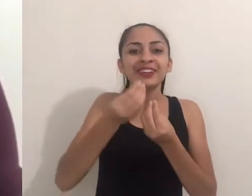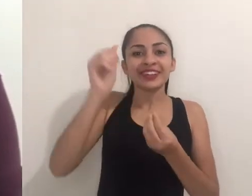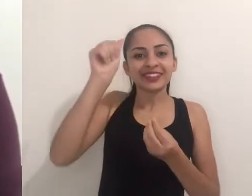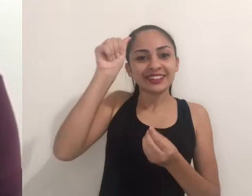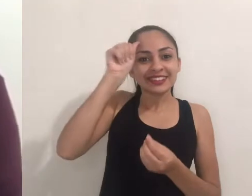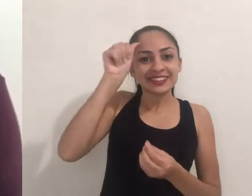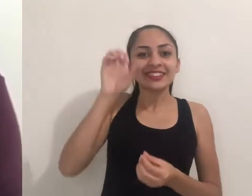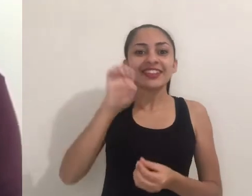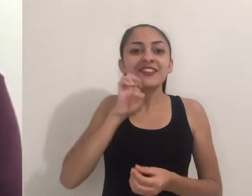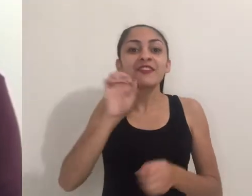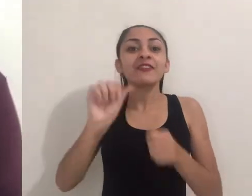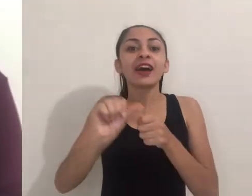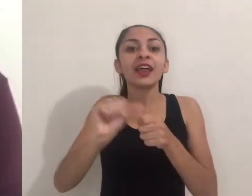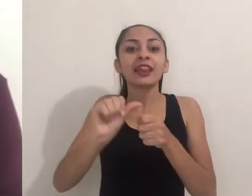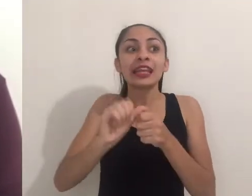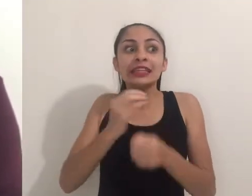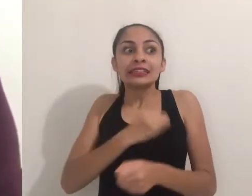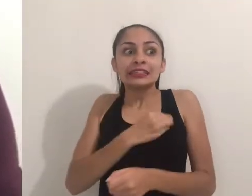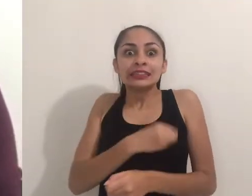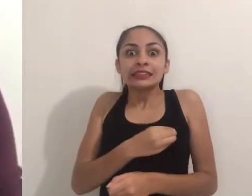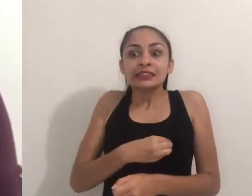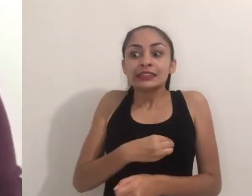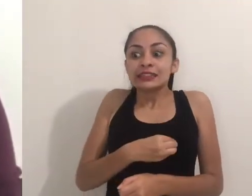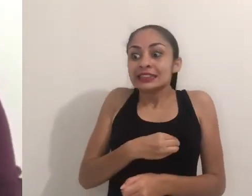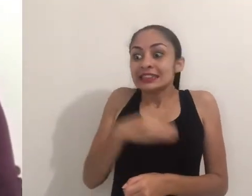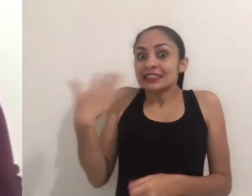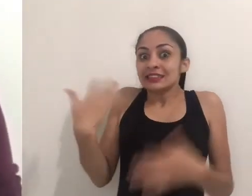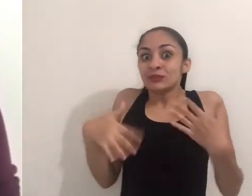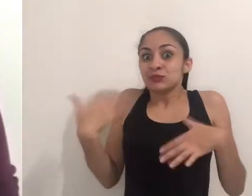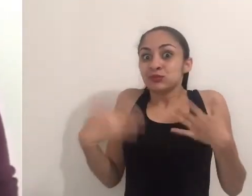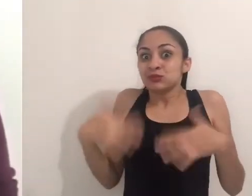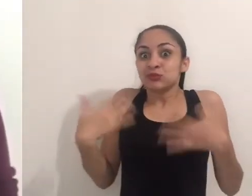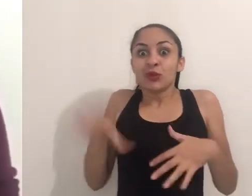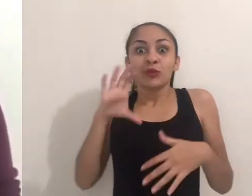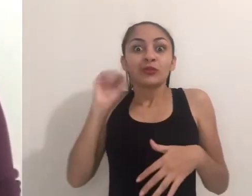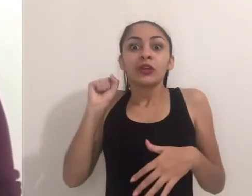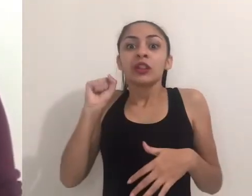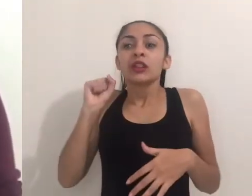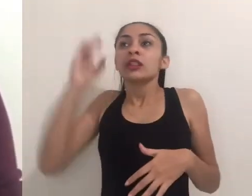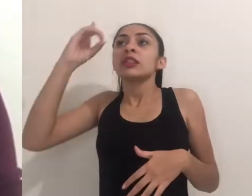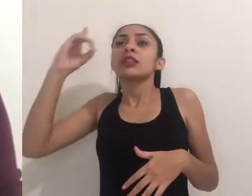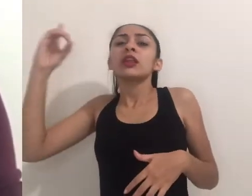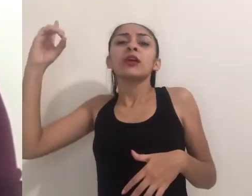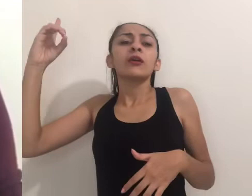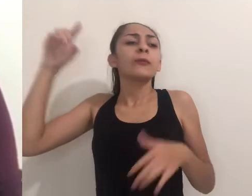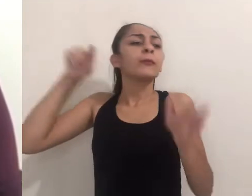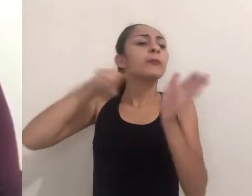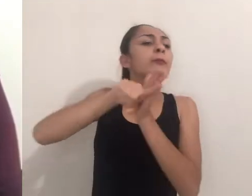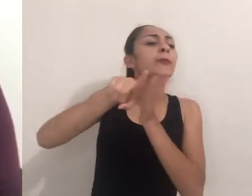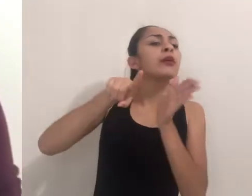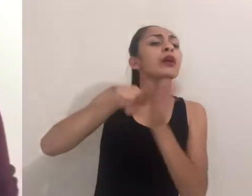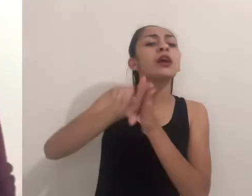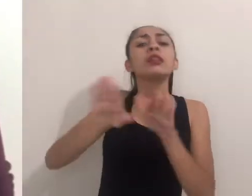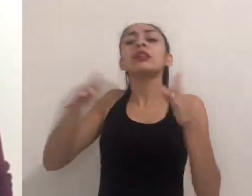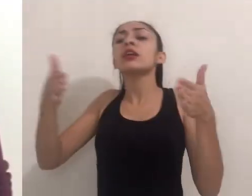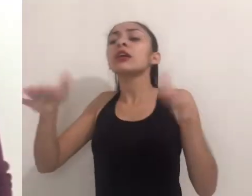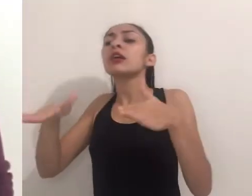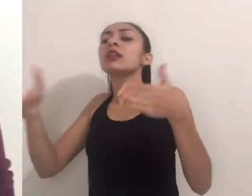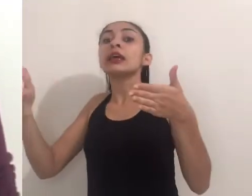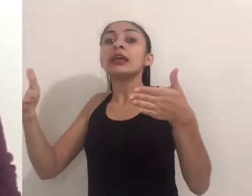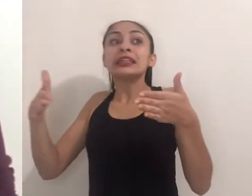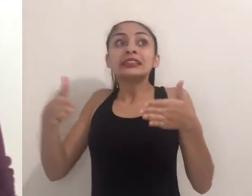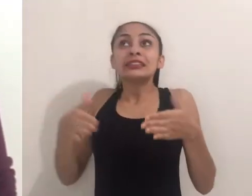pecado. Diz assim o versículo 8. Quando ouviram a voz do Senhor Deus, que andava no jardim pela viração do